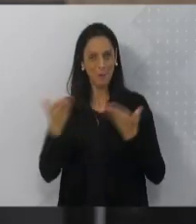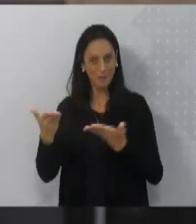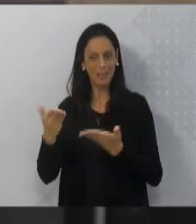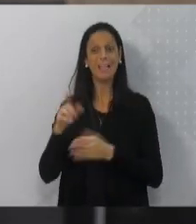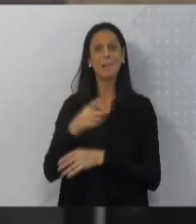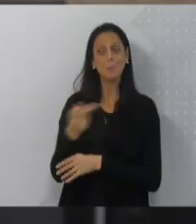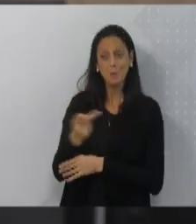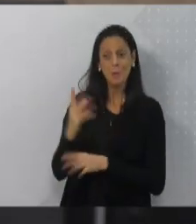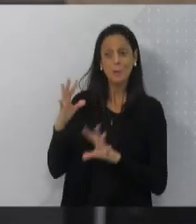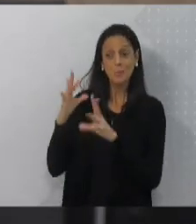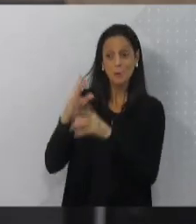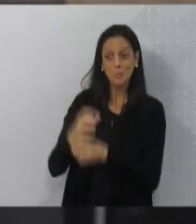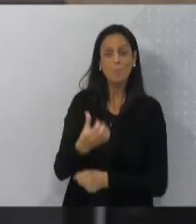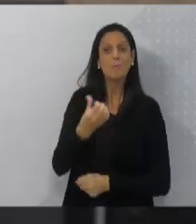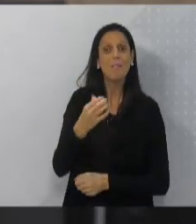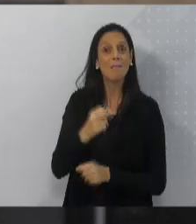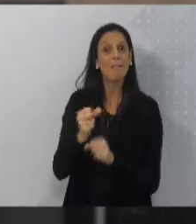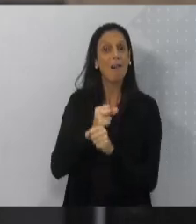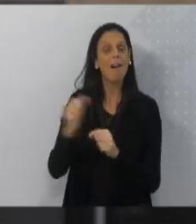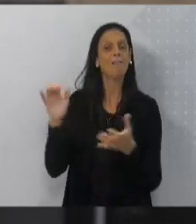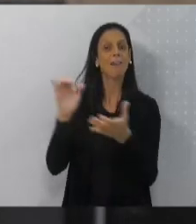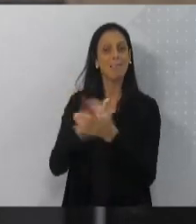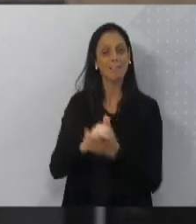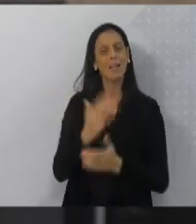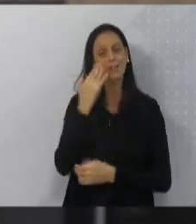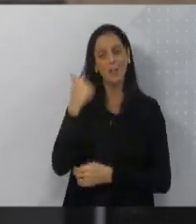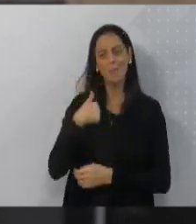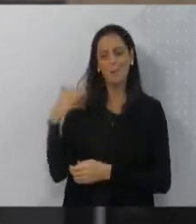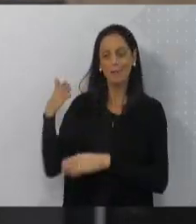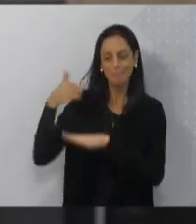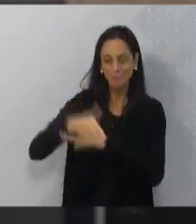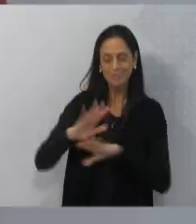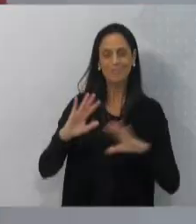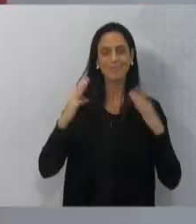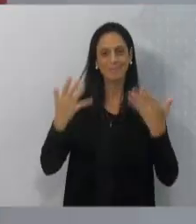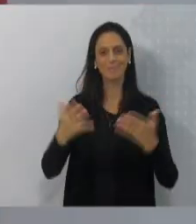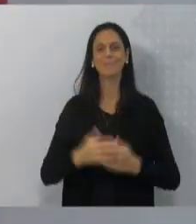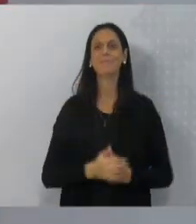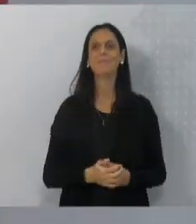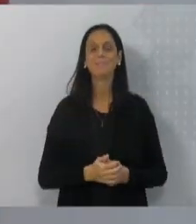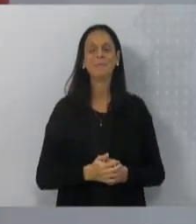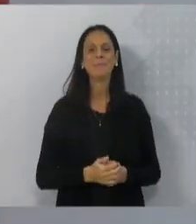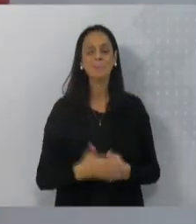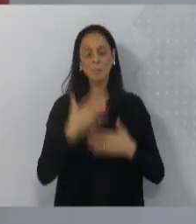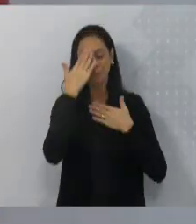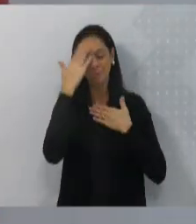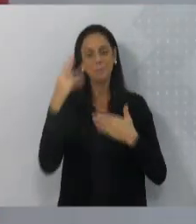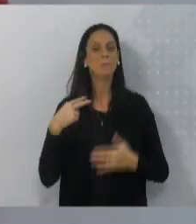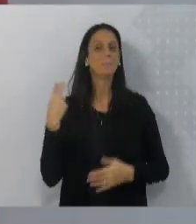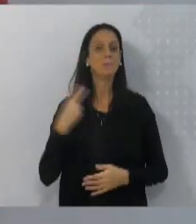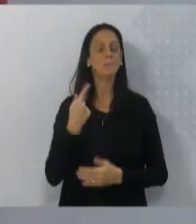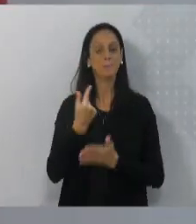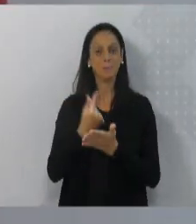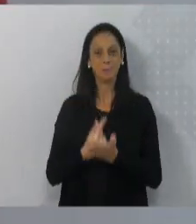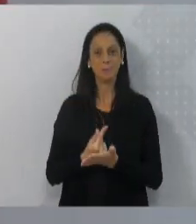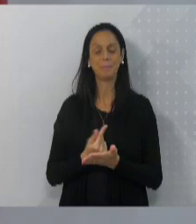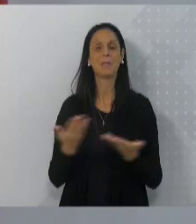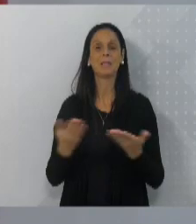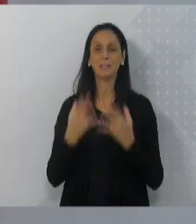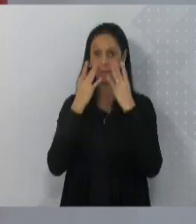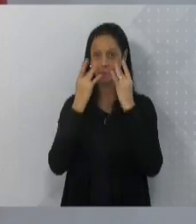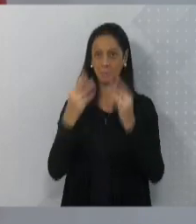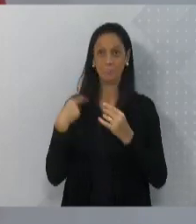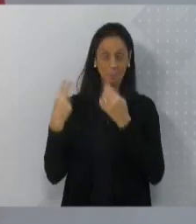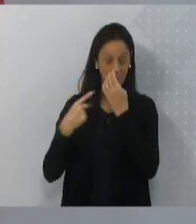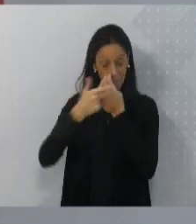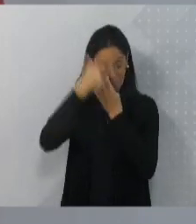por vê-los com carinho que eles merecem. Obrigada. Agradeço, vereadora Cristiano. Ouço e a parte do vereador Adriano Pereira,